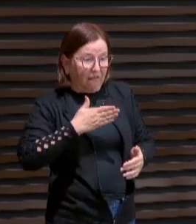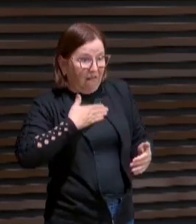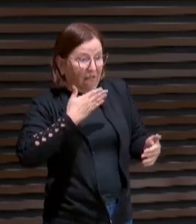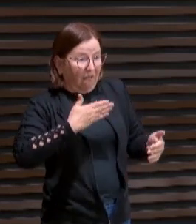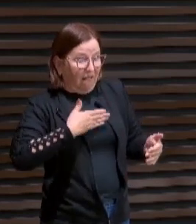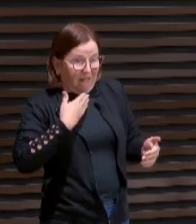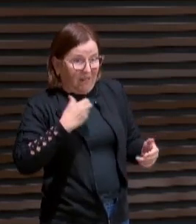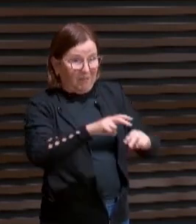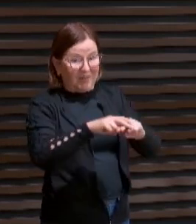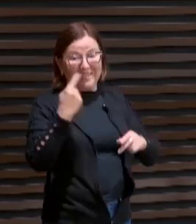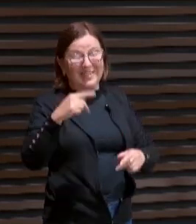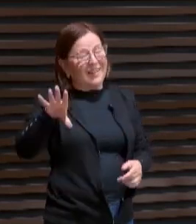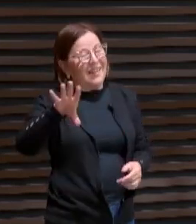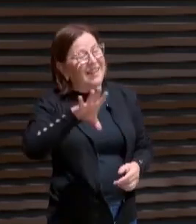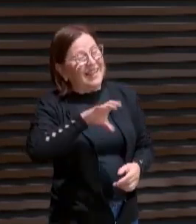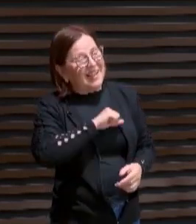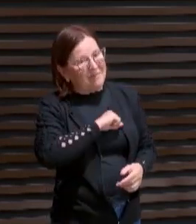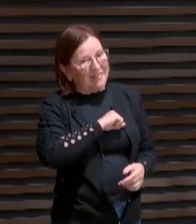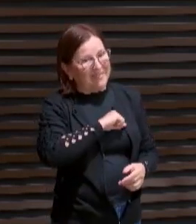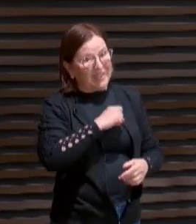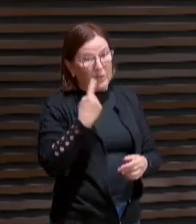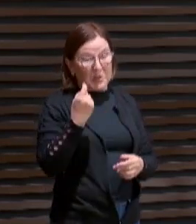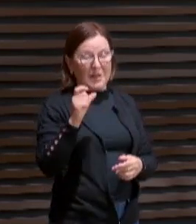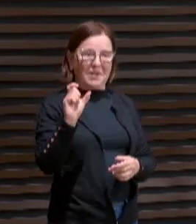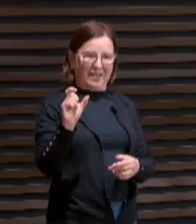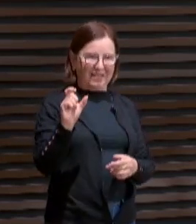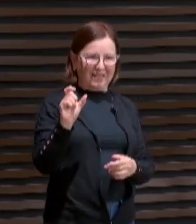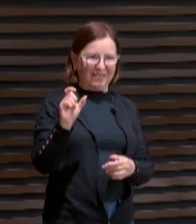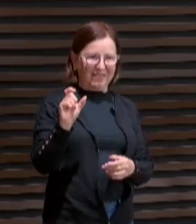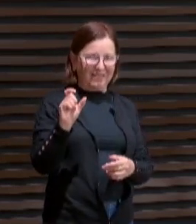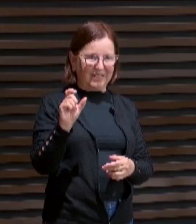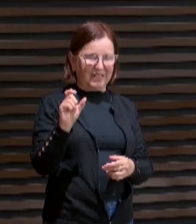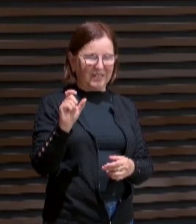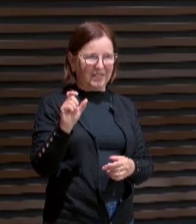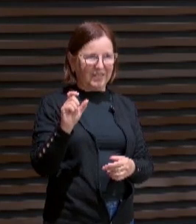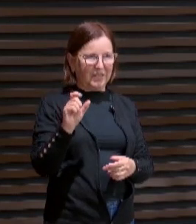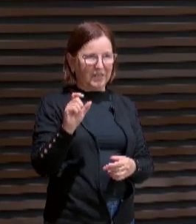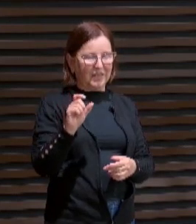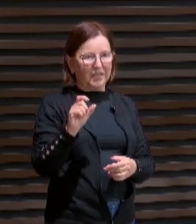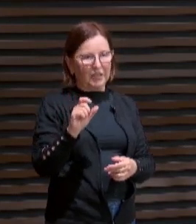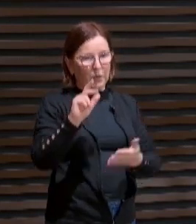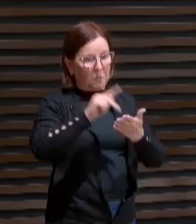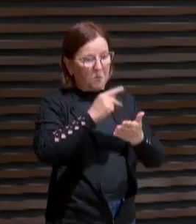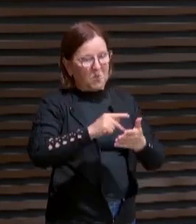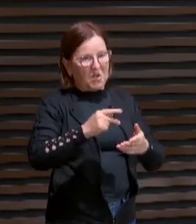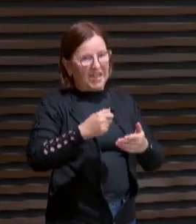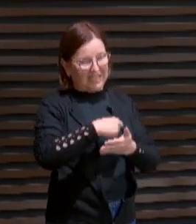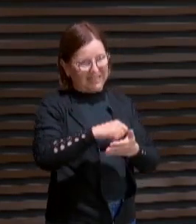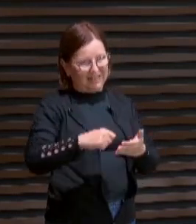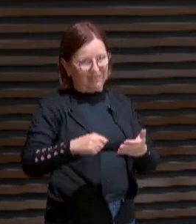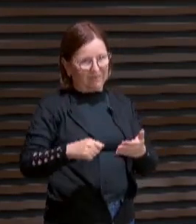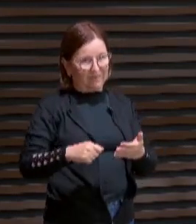seu amor furioso. A única palavra que Brennan Manning descreveu foi este,